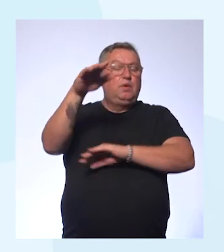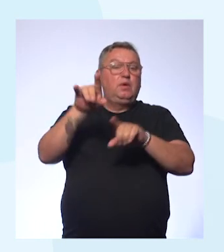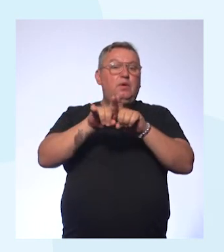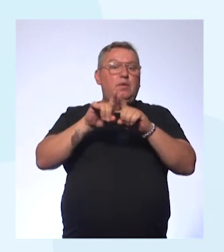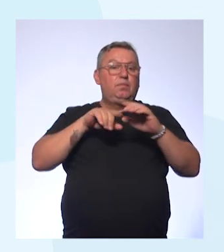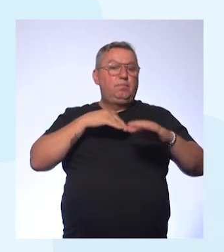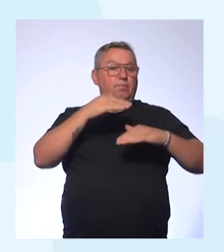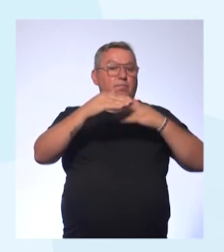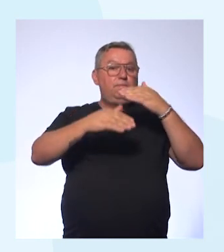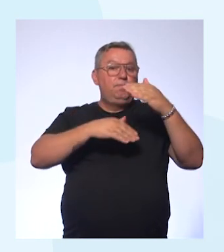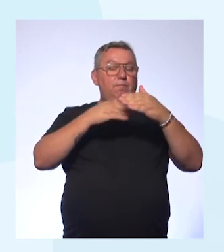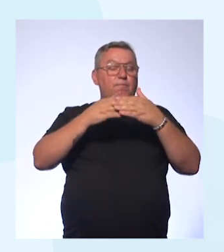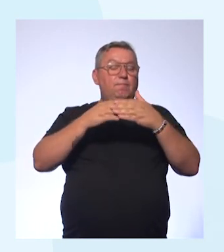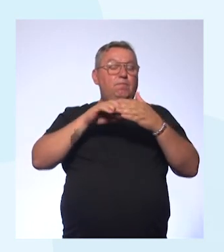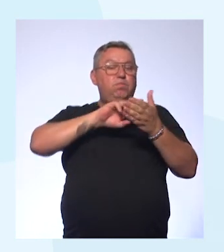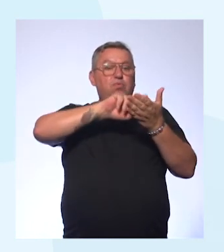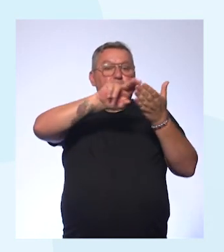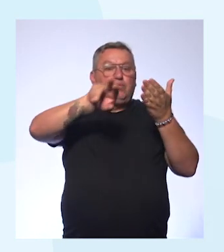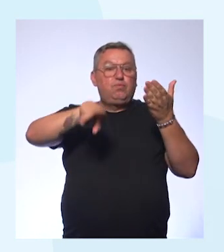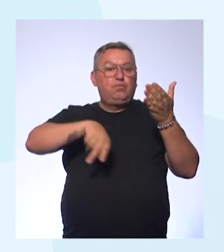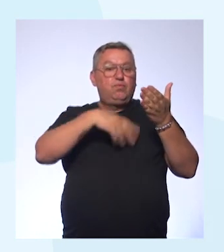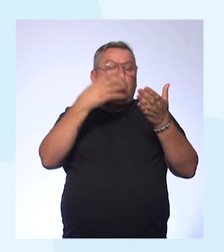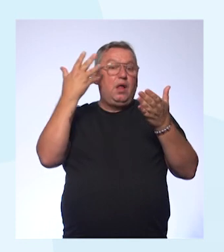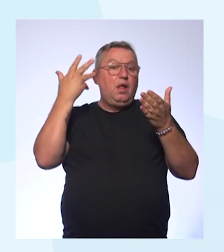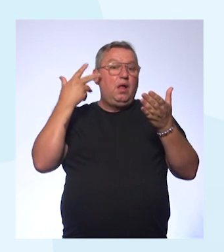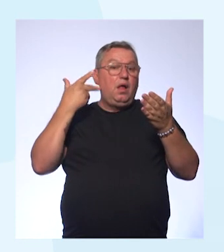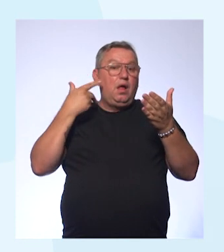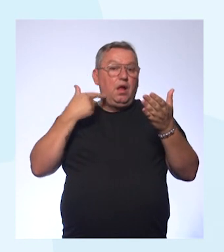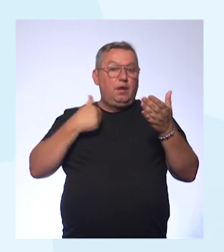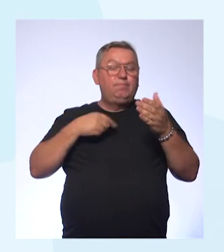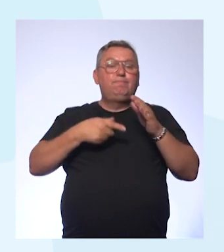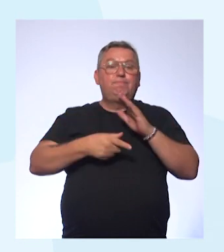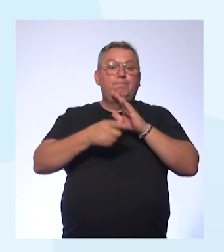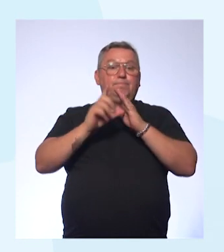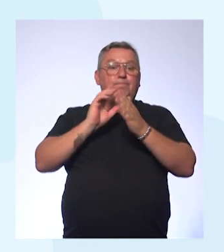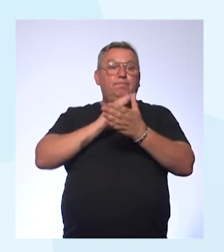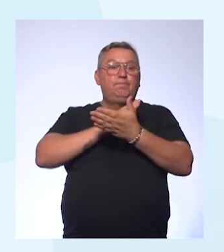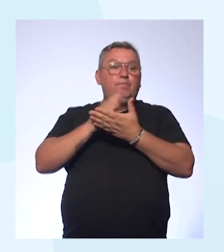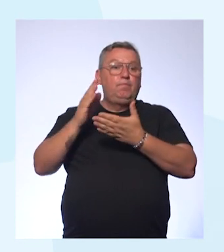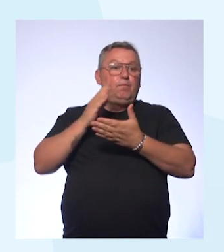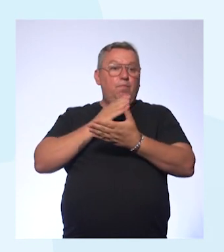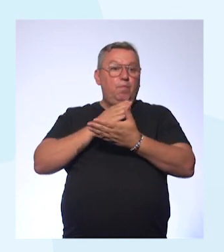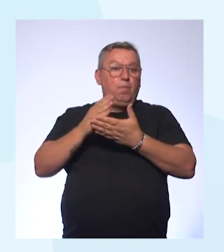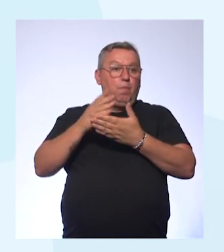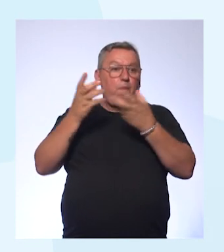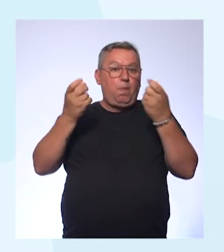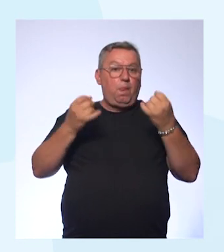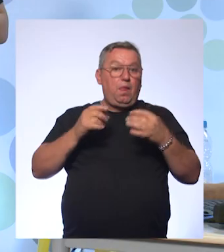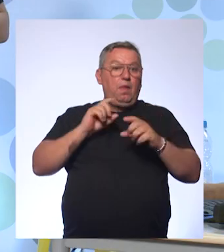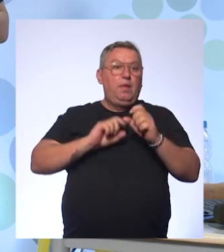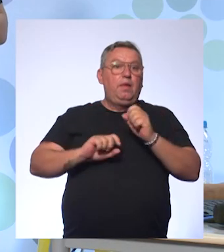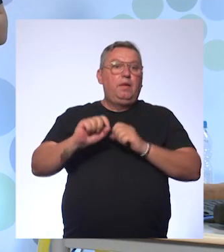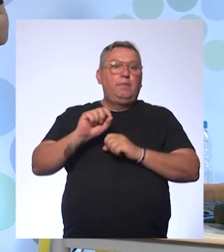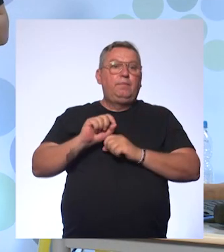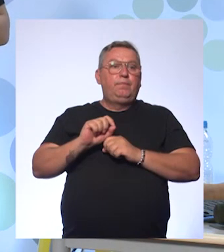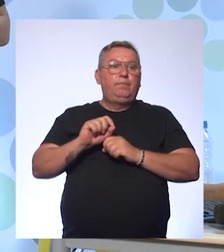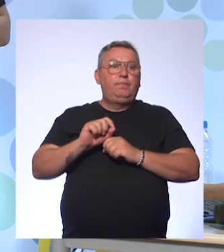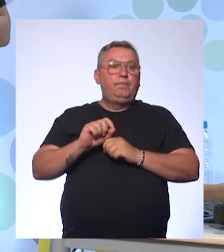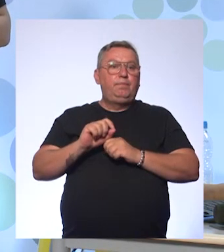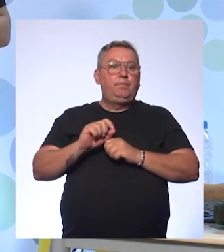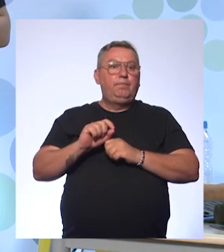desenvolvimento dos filos do reino animal. Tá? E antes da gente começar, comentar com vocês o seguinte.